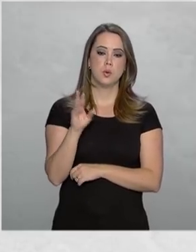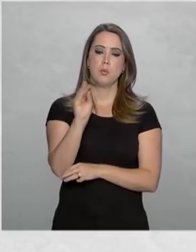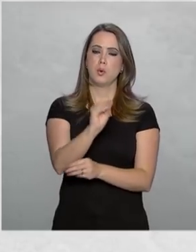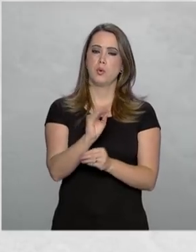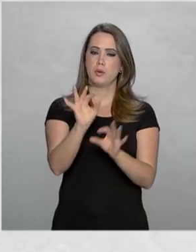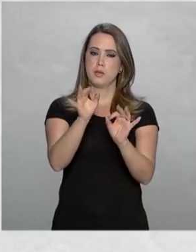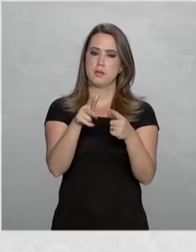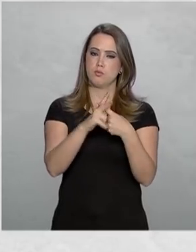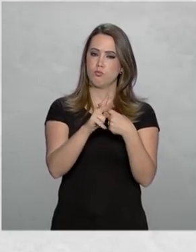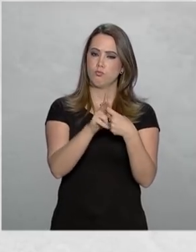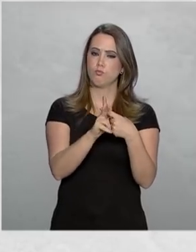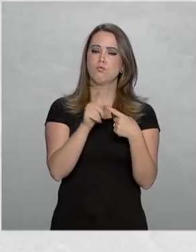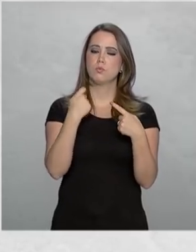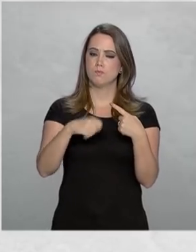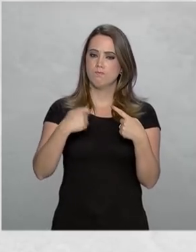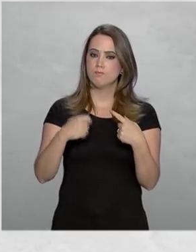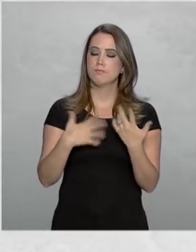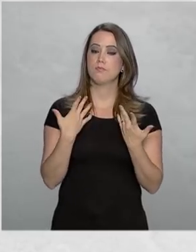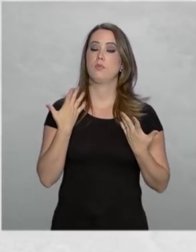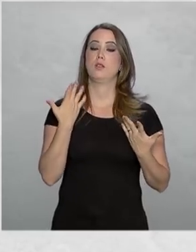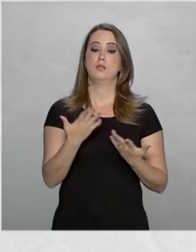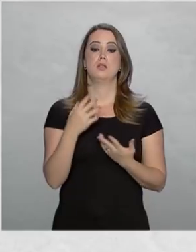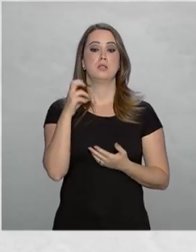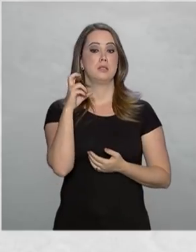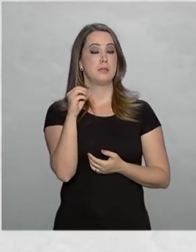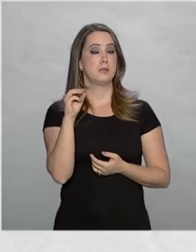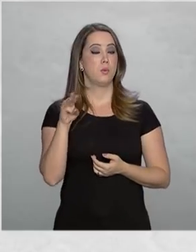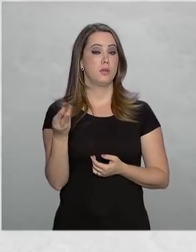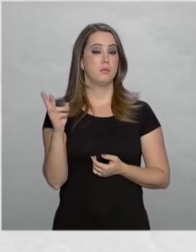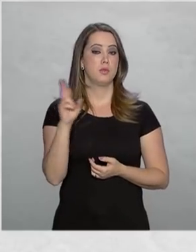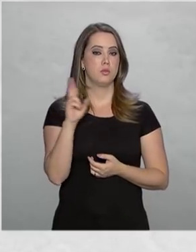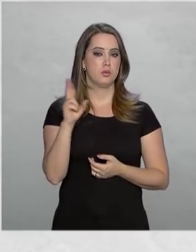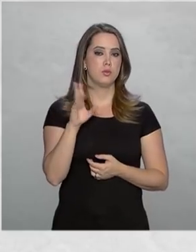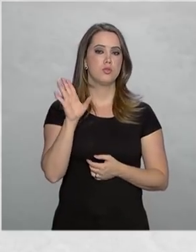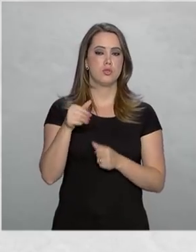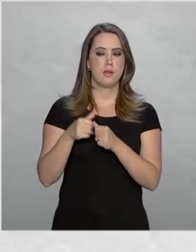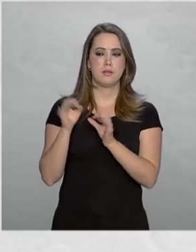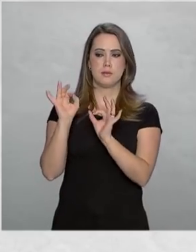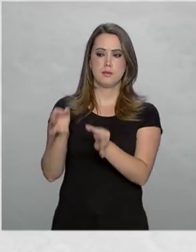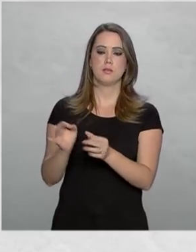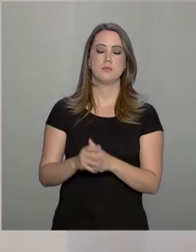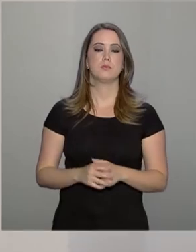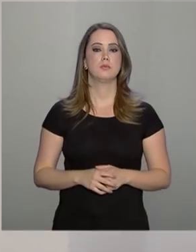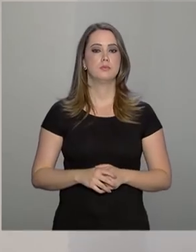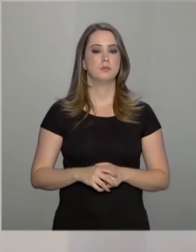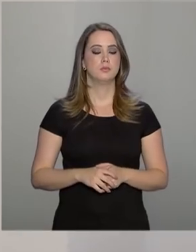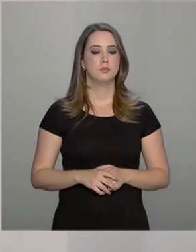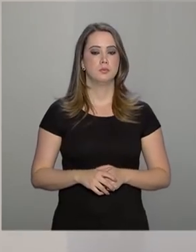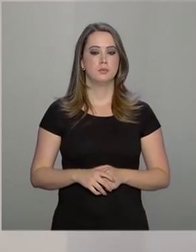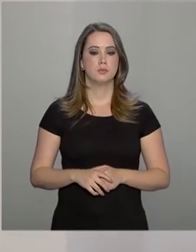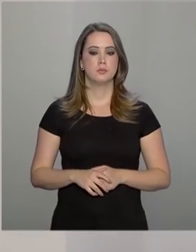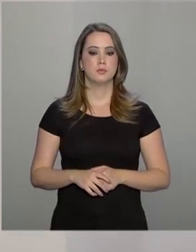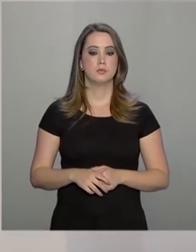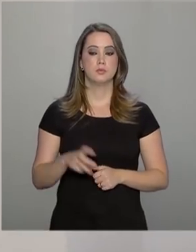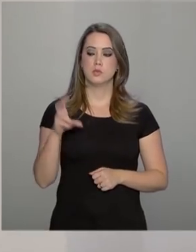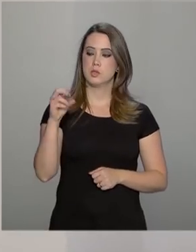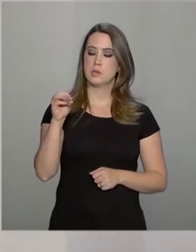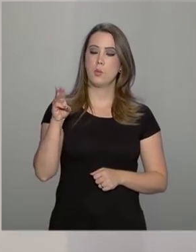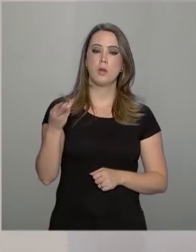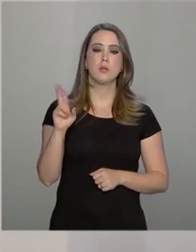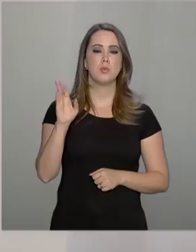para as ações desse total R 50 milhões deais já estão garantidos 50 milhões já estão na rubrica